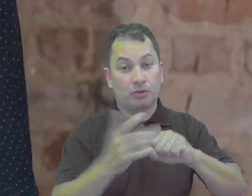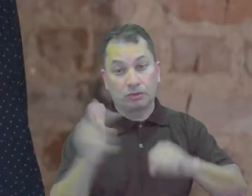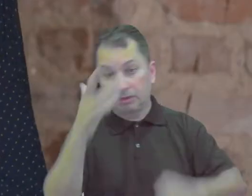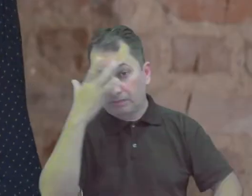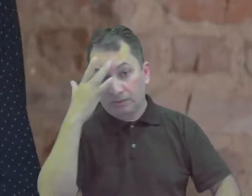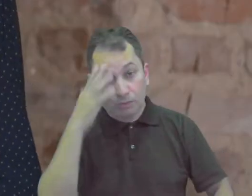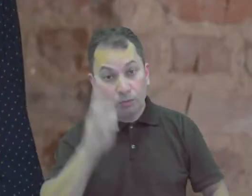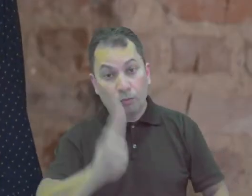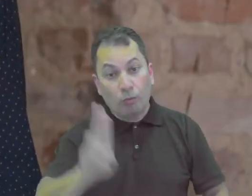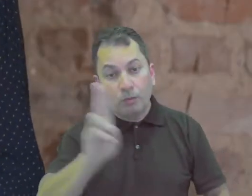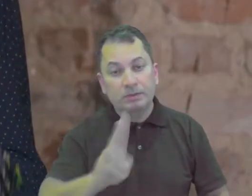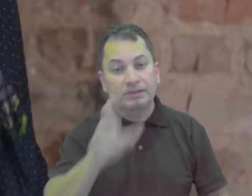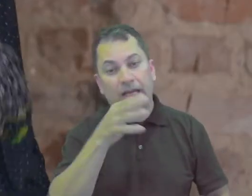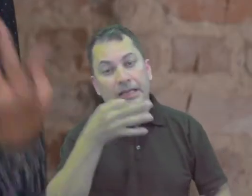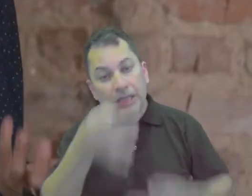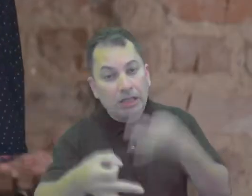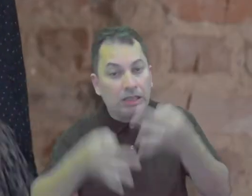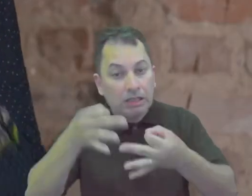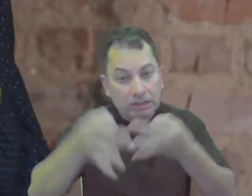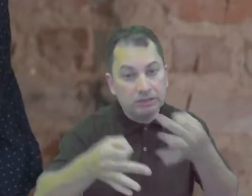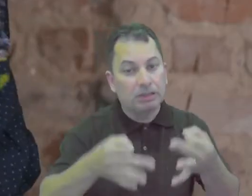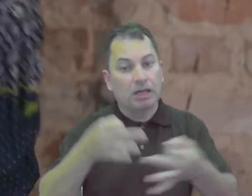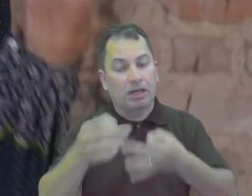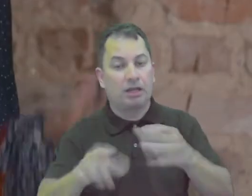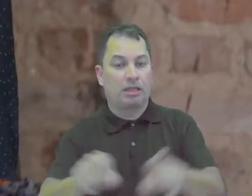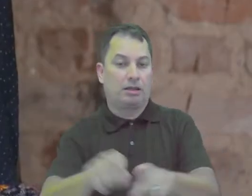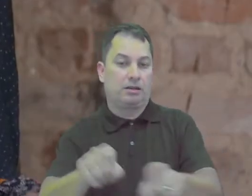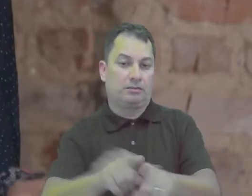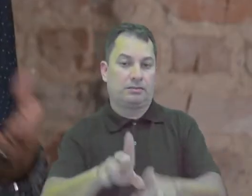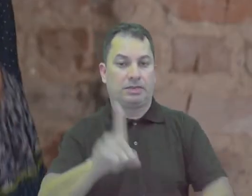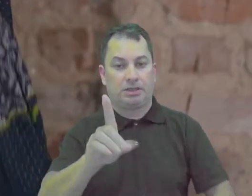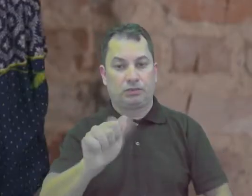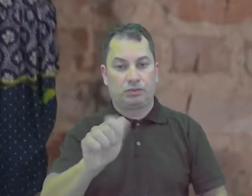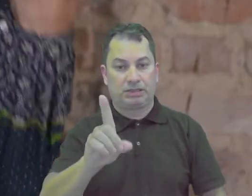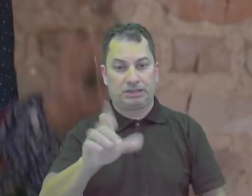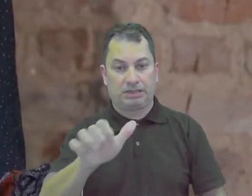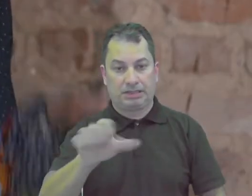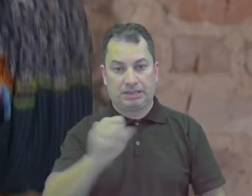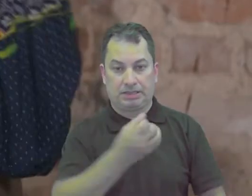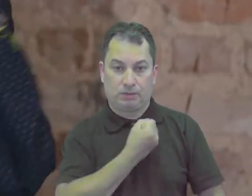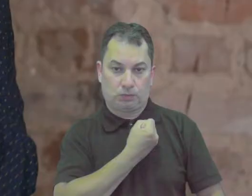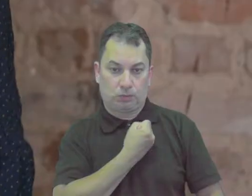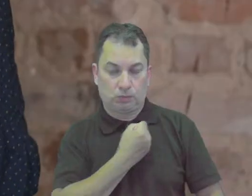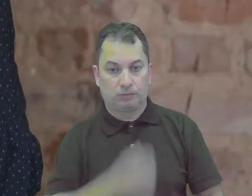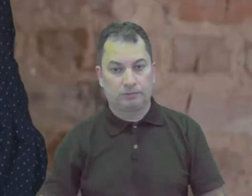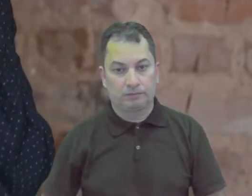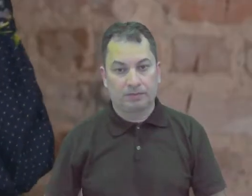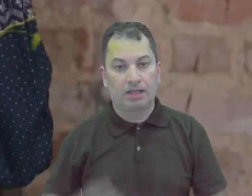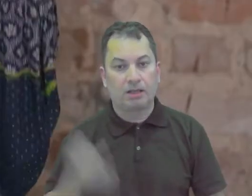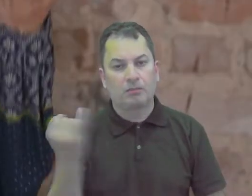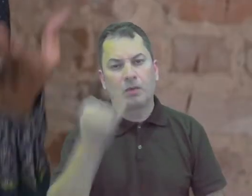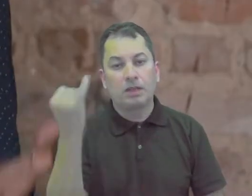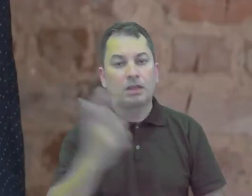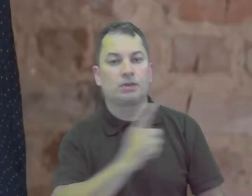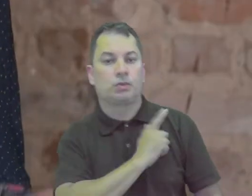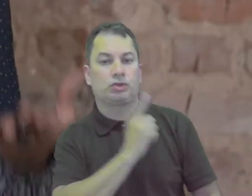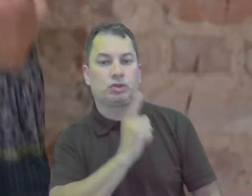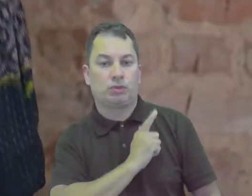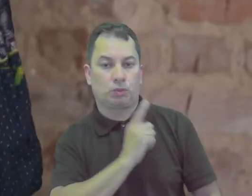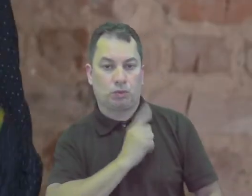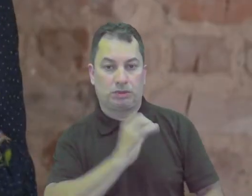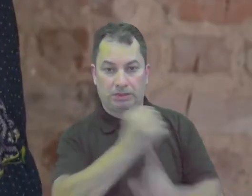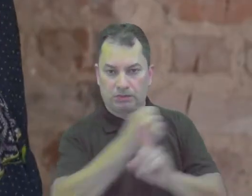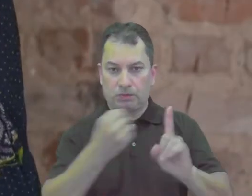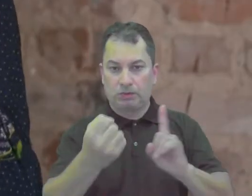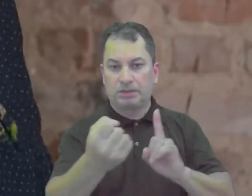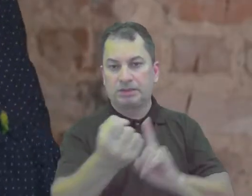para criticar esses dados. É muito importante que cada vez mais os gestores e a sociedade civil façam